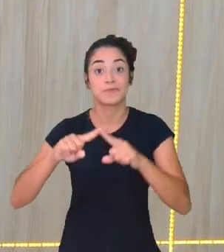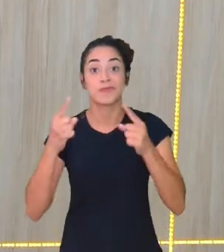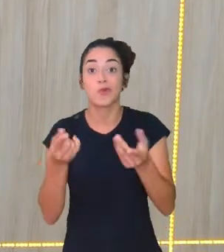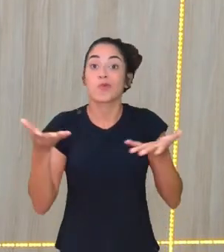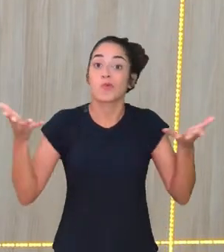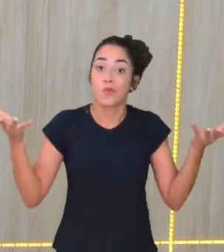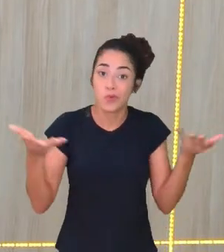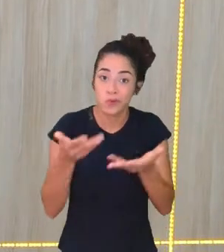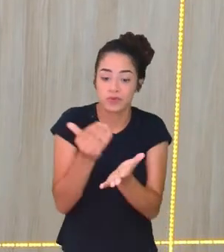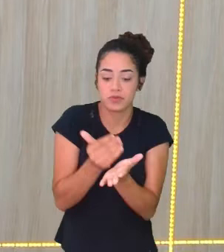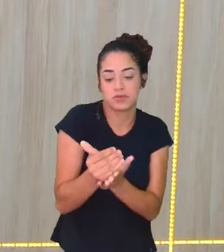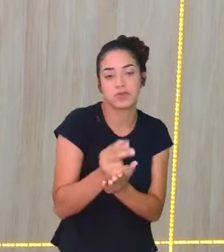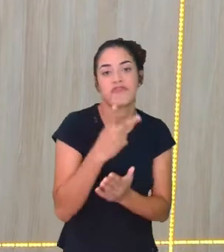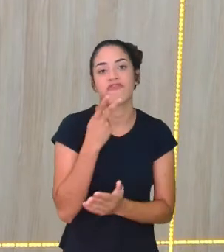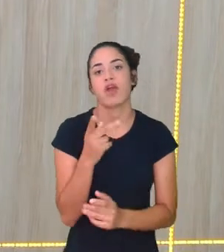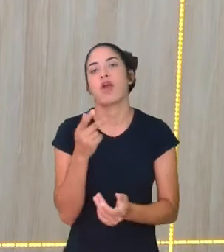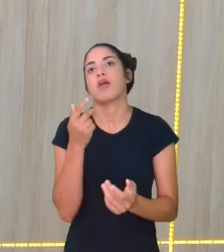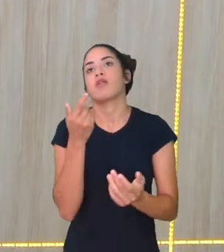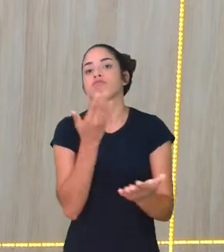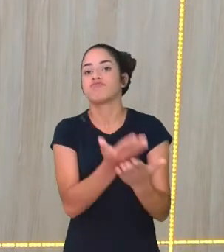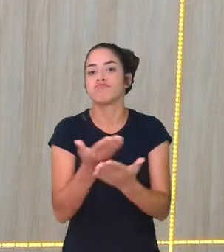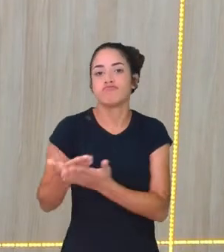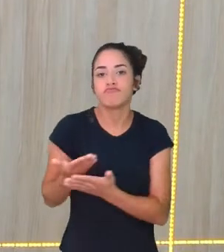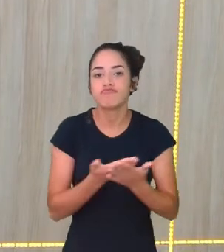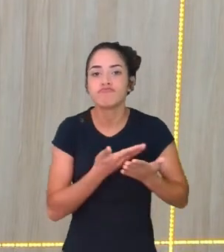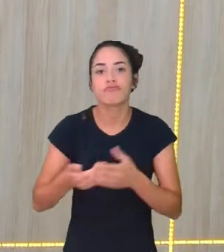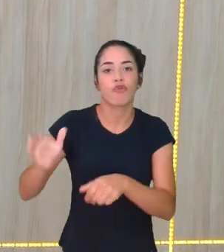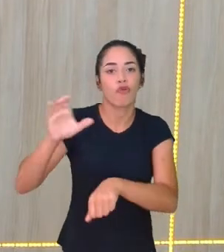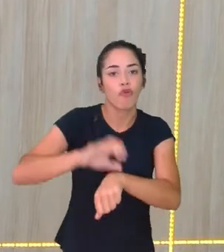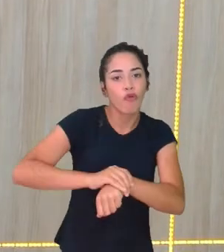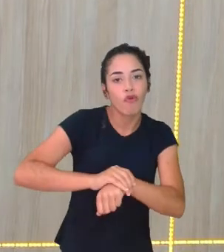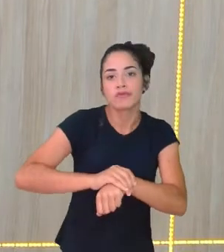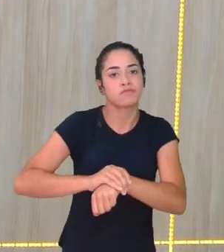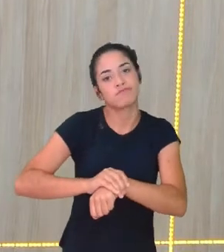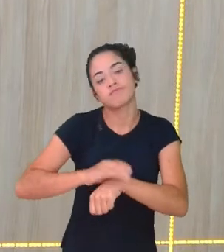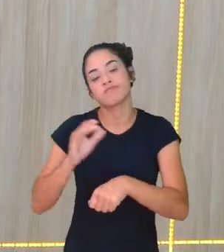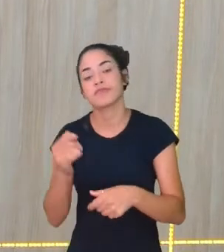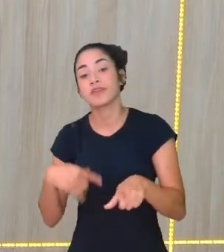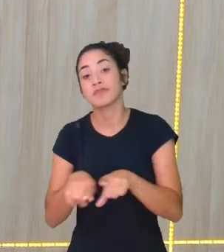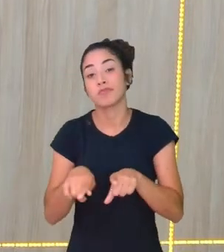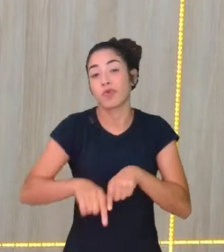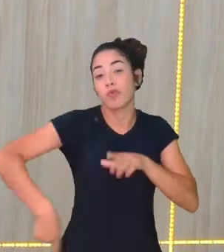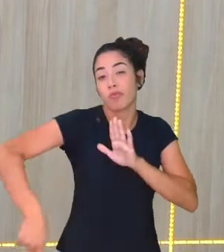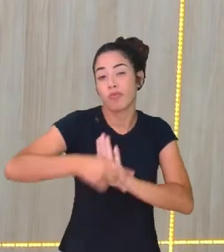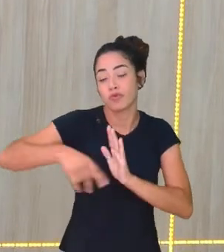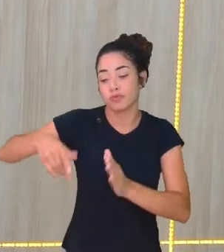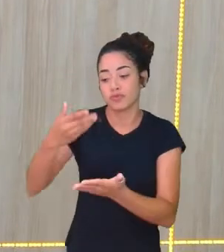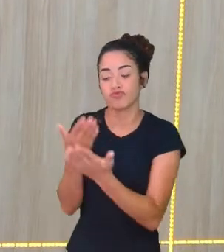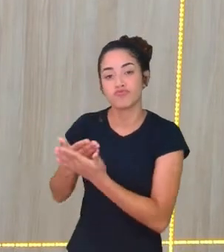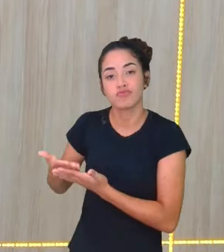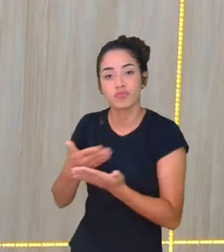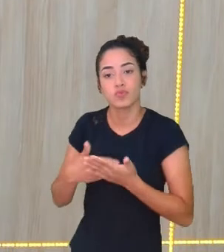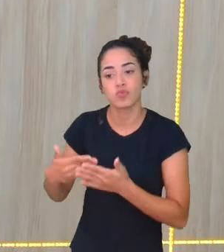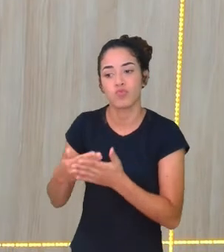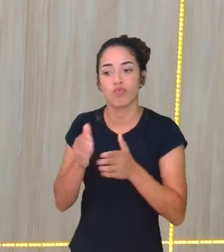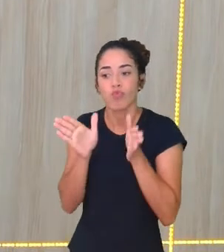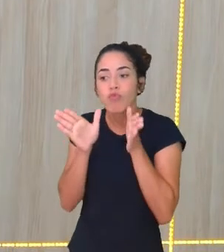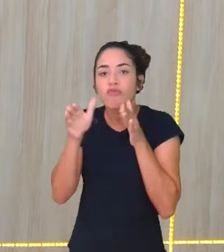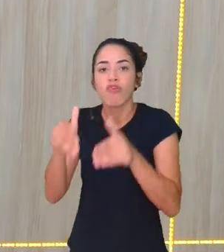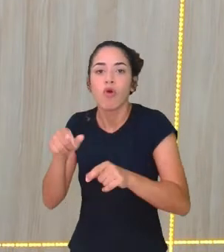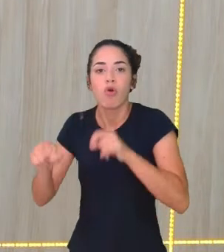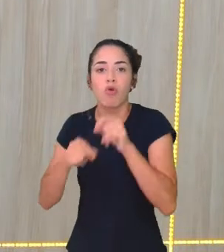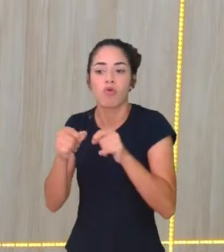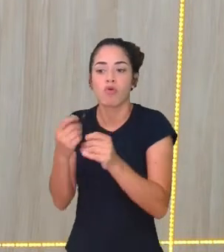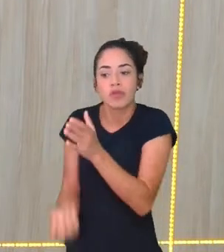gente chama estudos decoloniais né o a partir dos próprios estudos Associados na origem